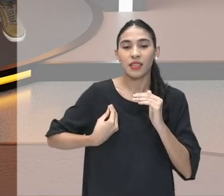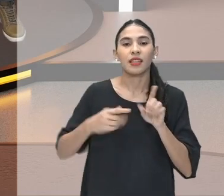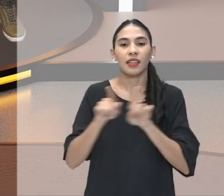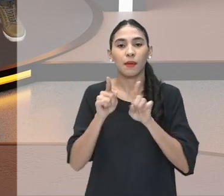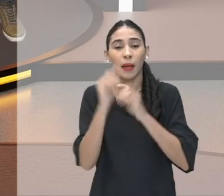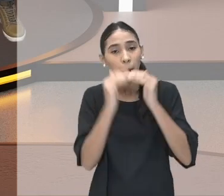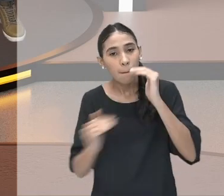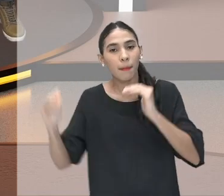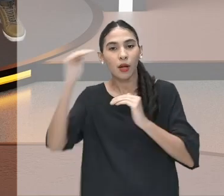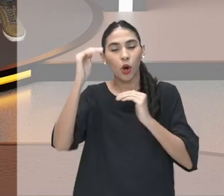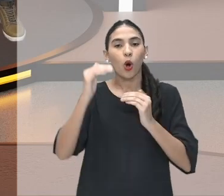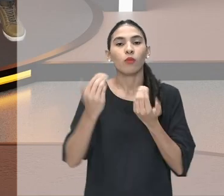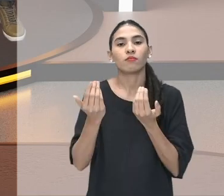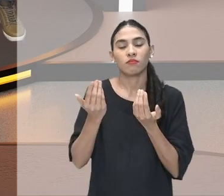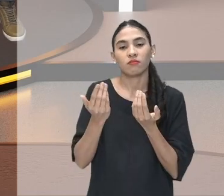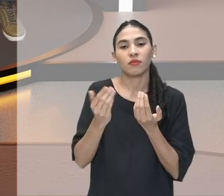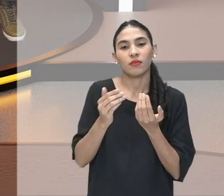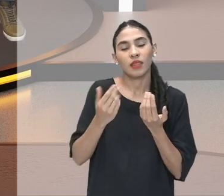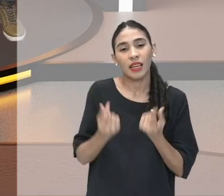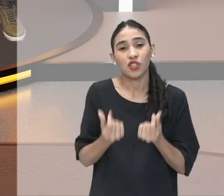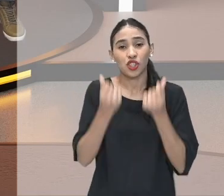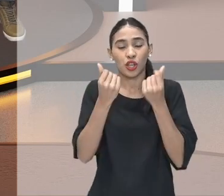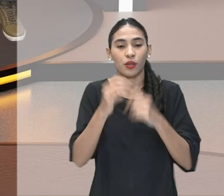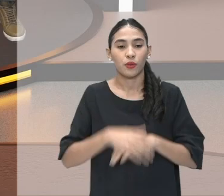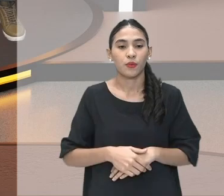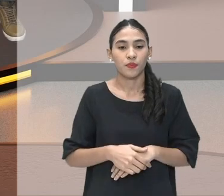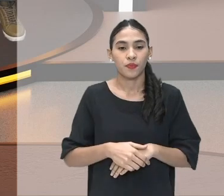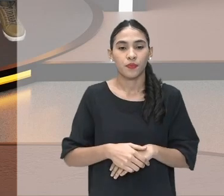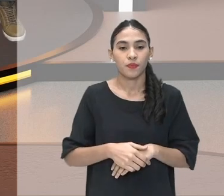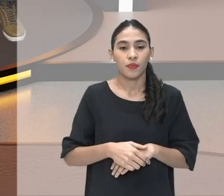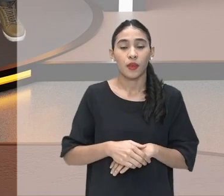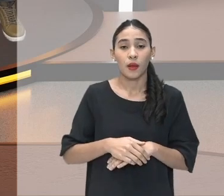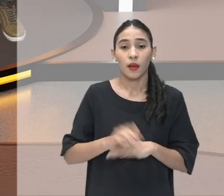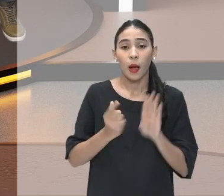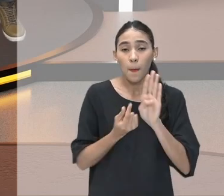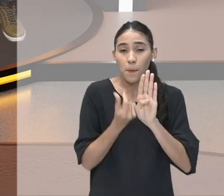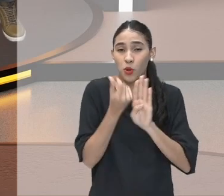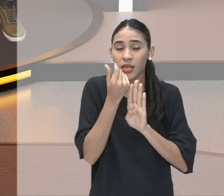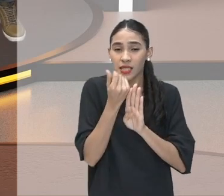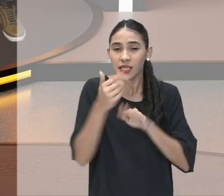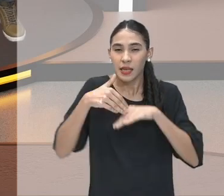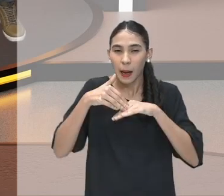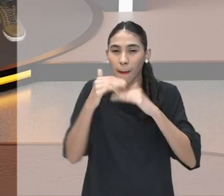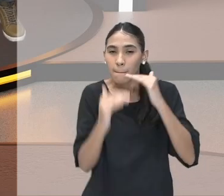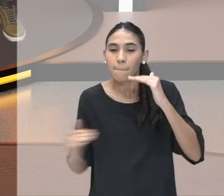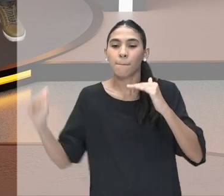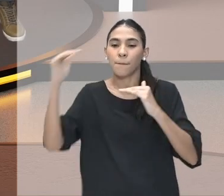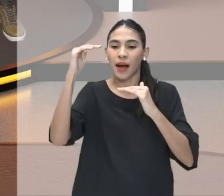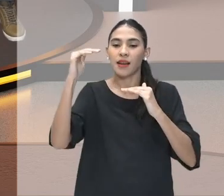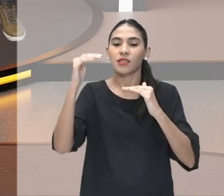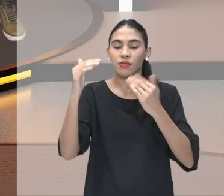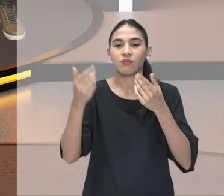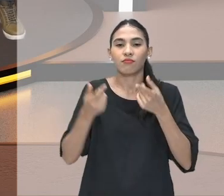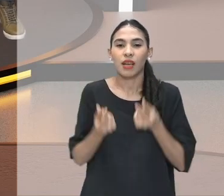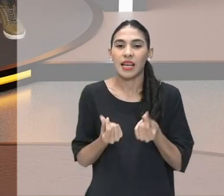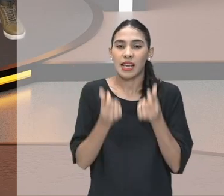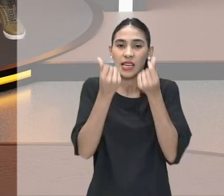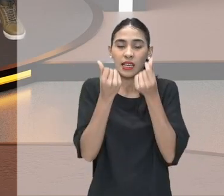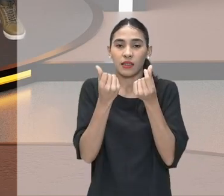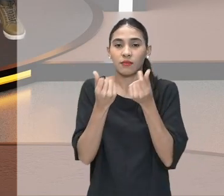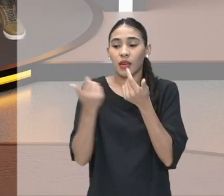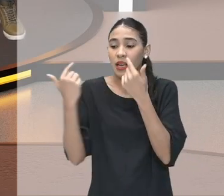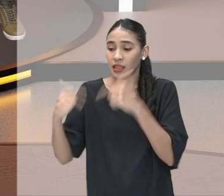a burguesia se fortalecia e ficava mais rica, os trabalhadores, restava a eles apenas o quê?